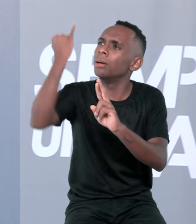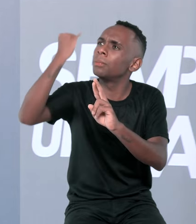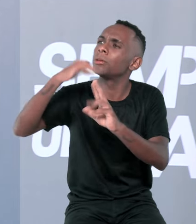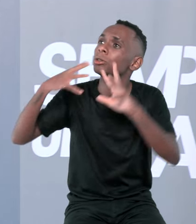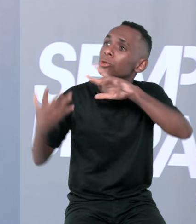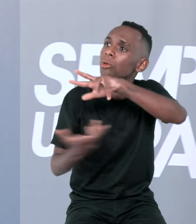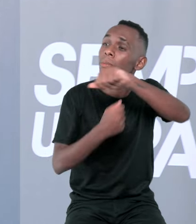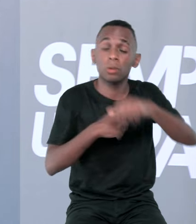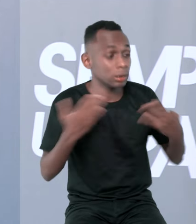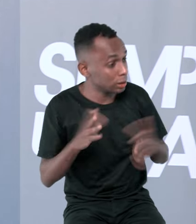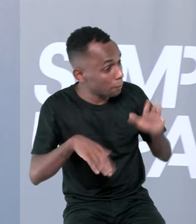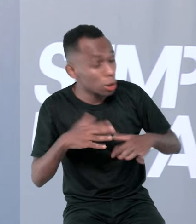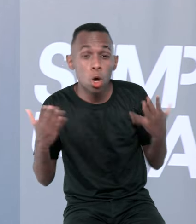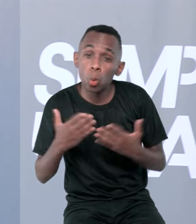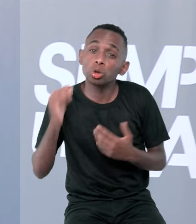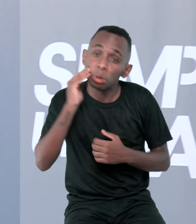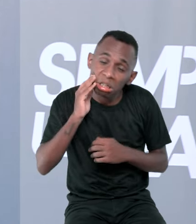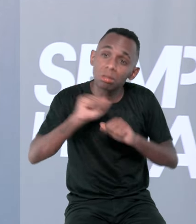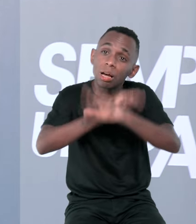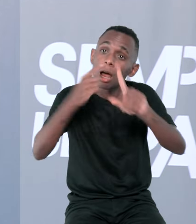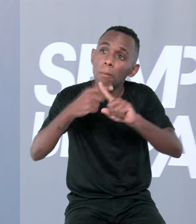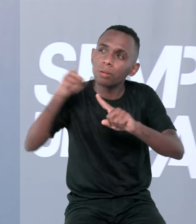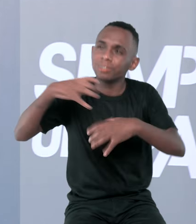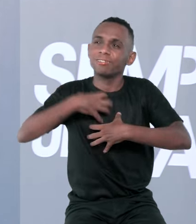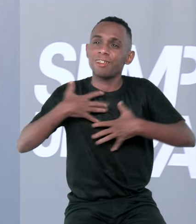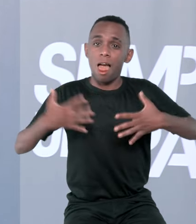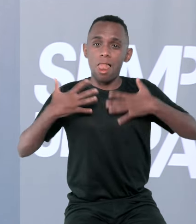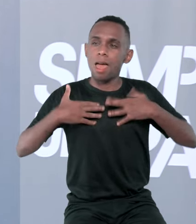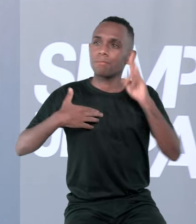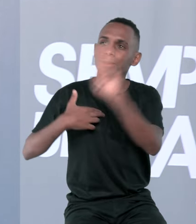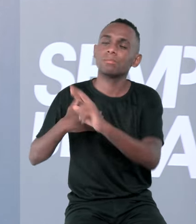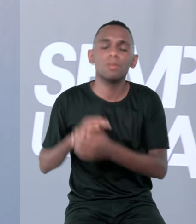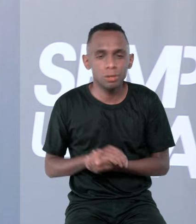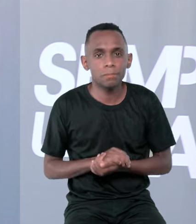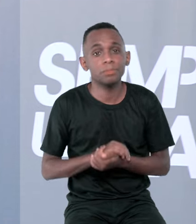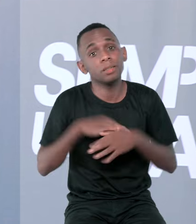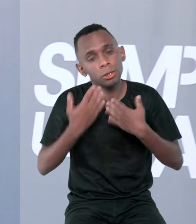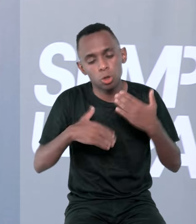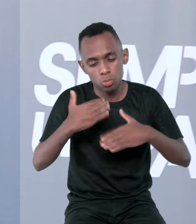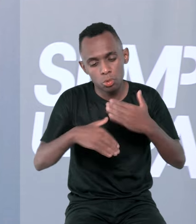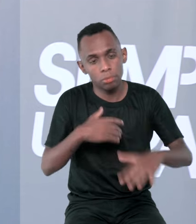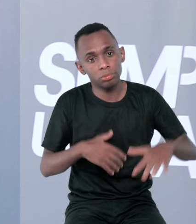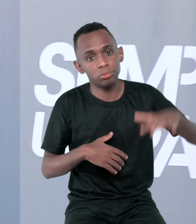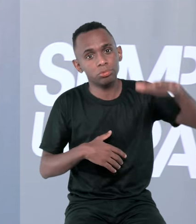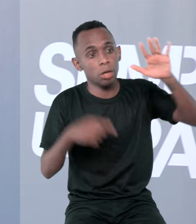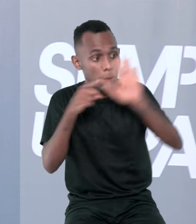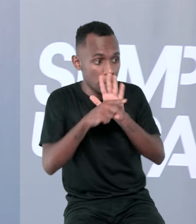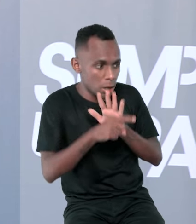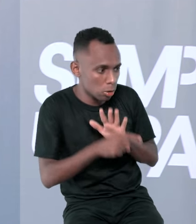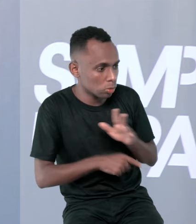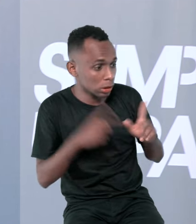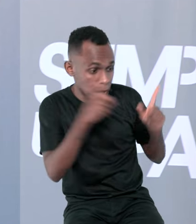mundo. Talvez hoje eu compreenda por que você ficou comovido com aquela resposta. Conforme fui crescendo, suas perguntas foram ficando